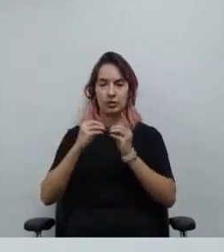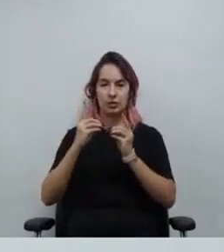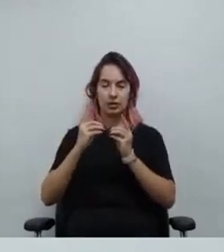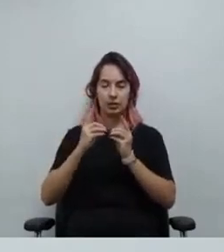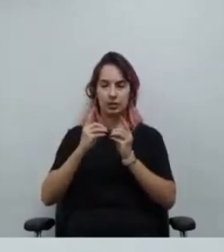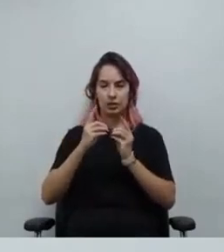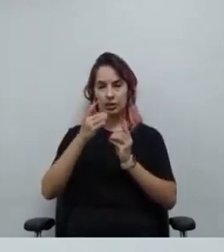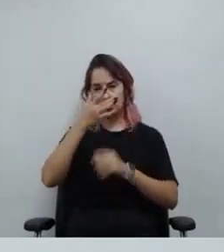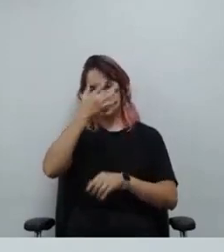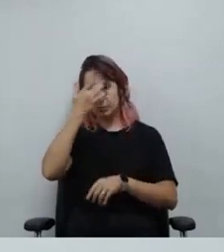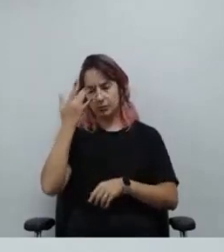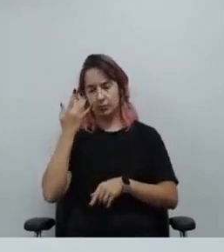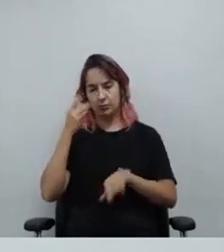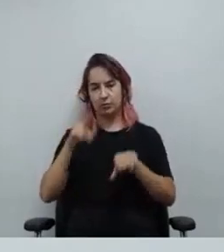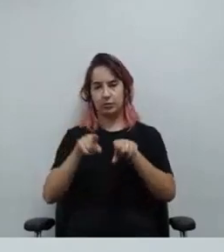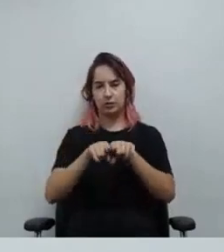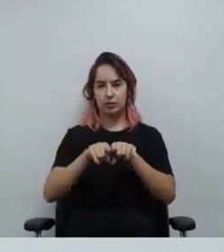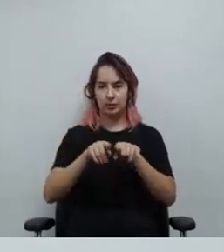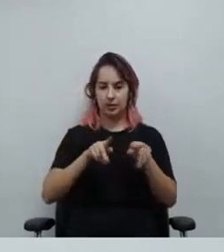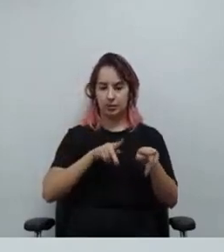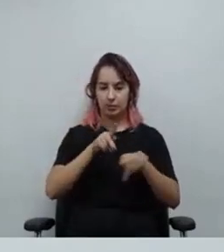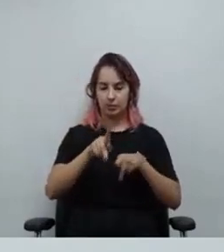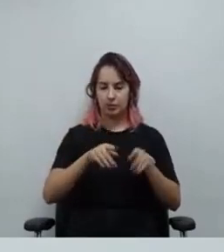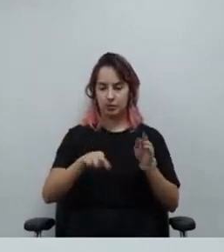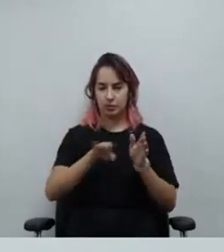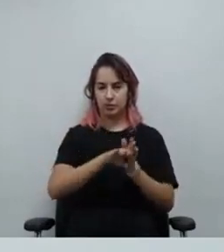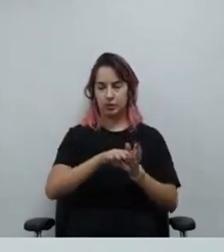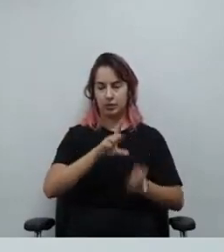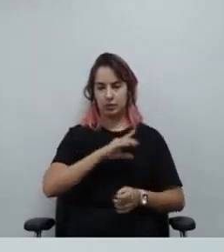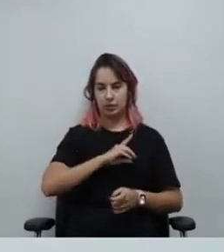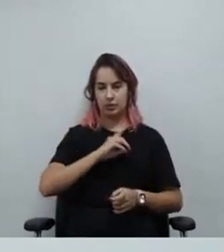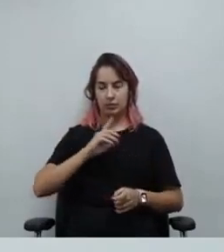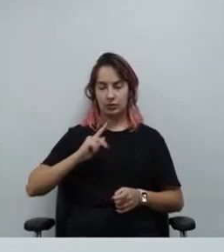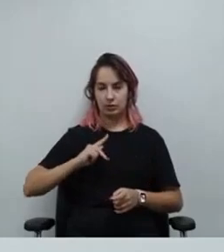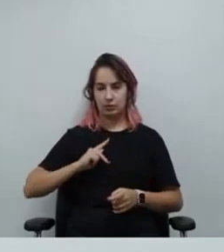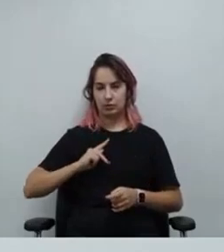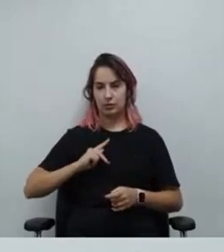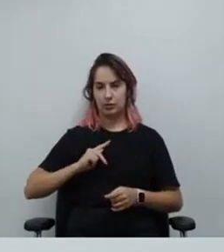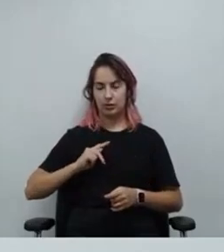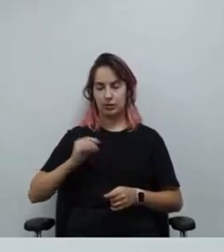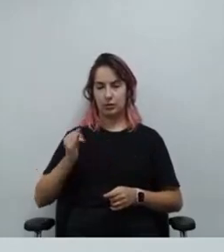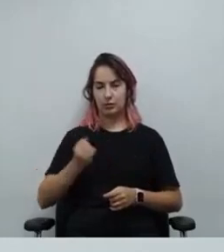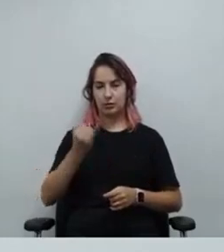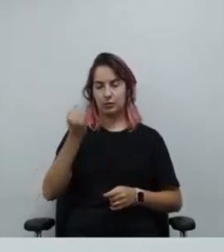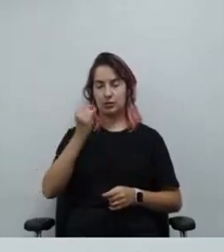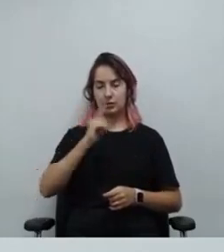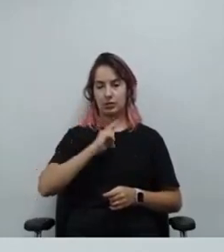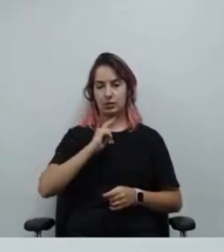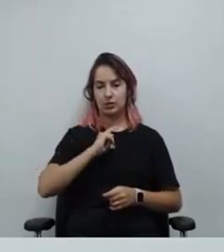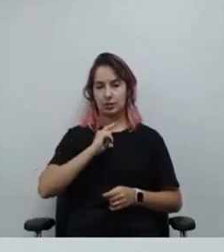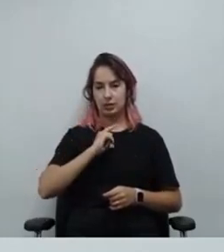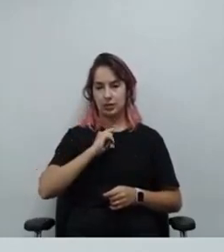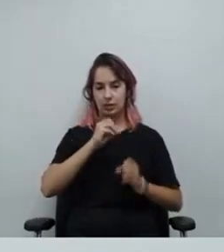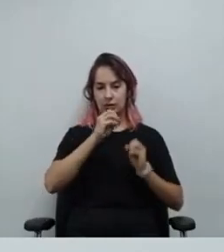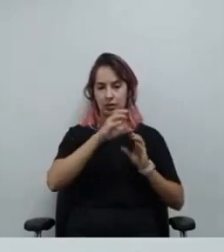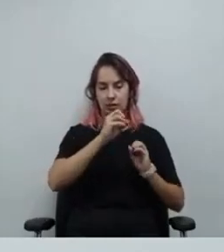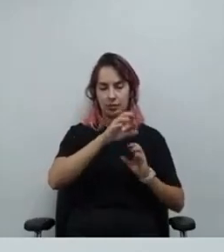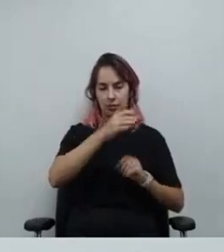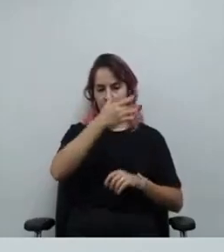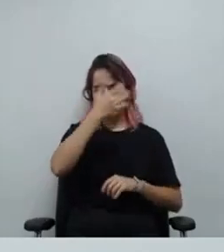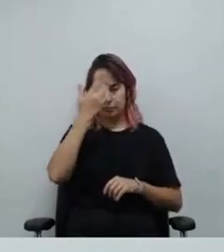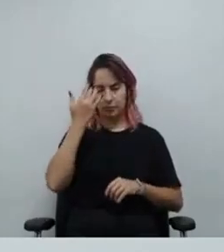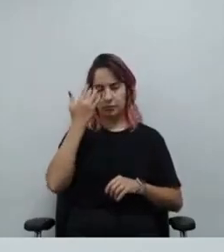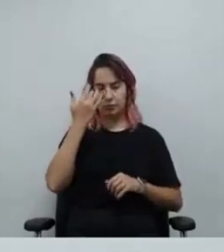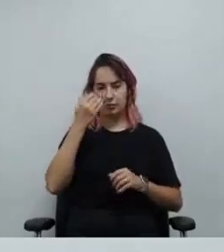de a população, um grande número de pessoas que chegam à Defensoria Pública. E o importante é que haja uma capacitação das pessoas